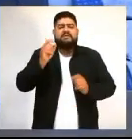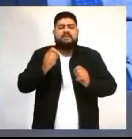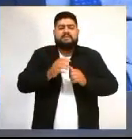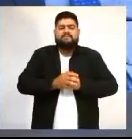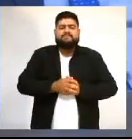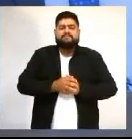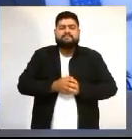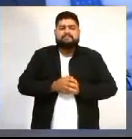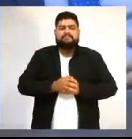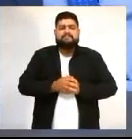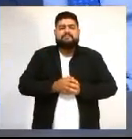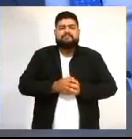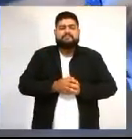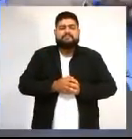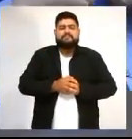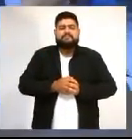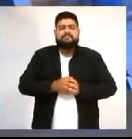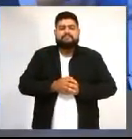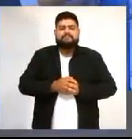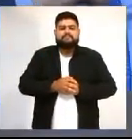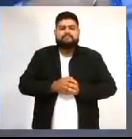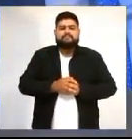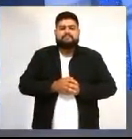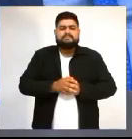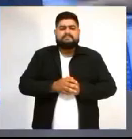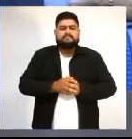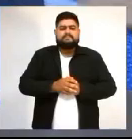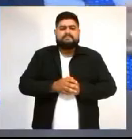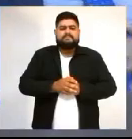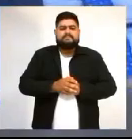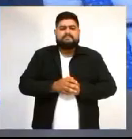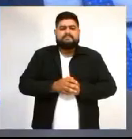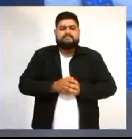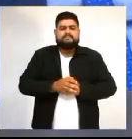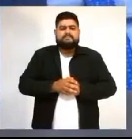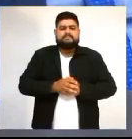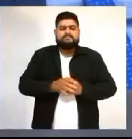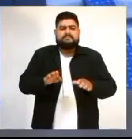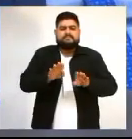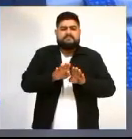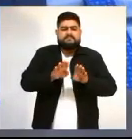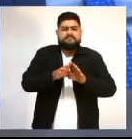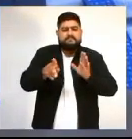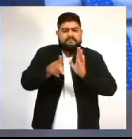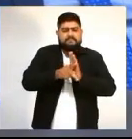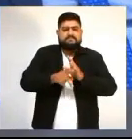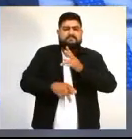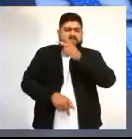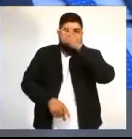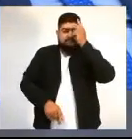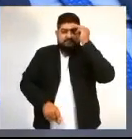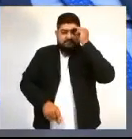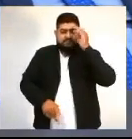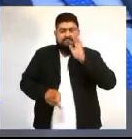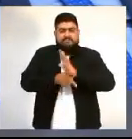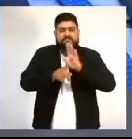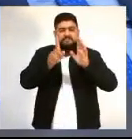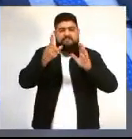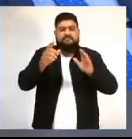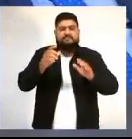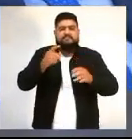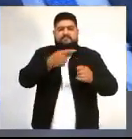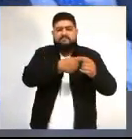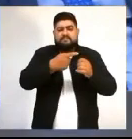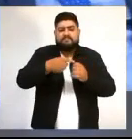achar equalizar a questão também até do prefeito de Alvorada do Oeste,